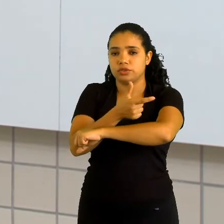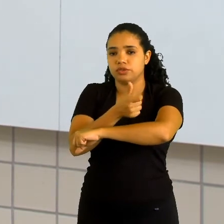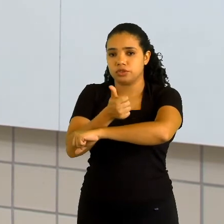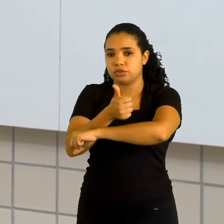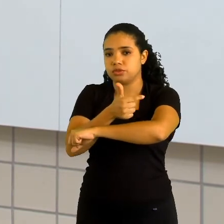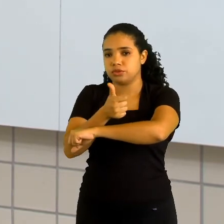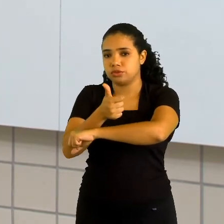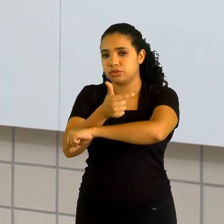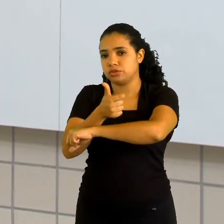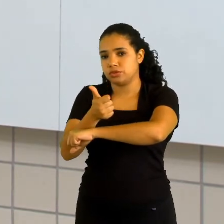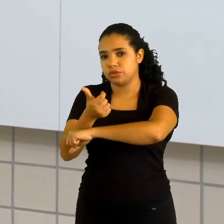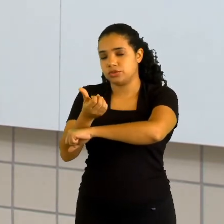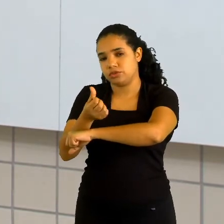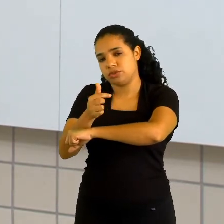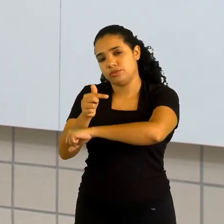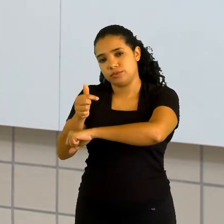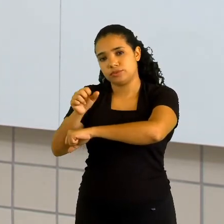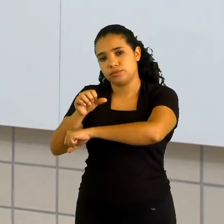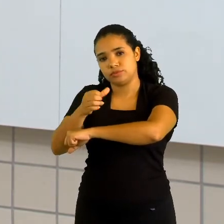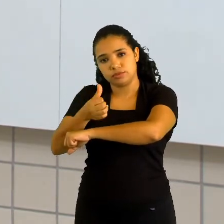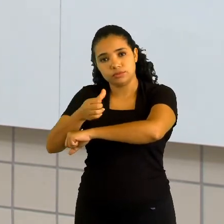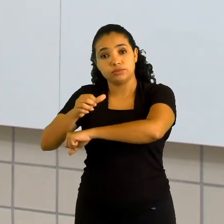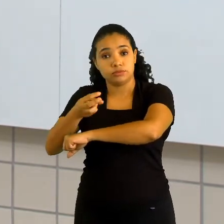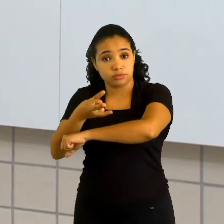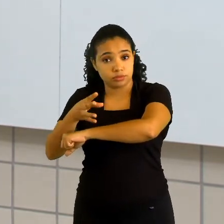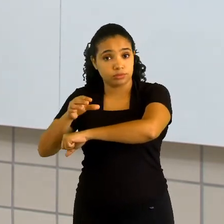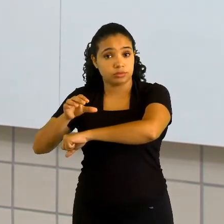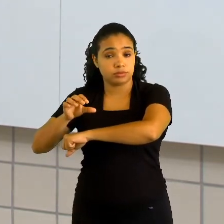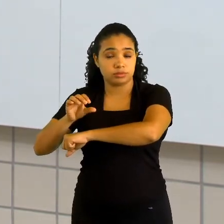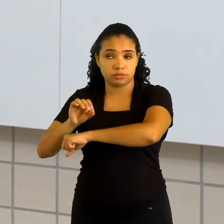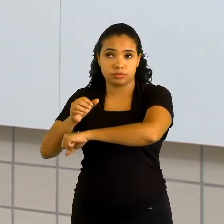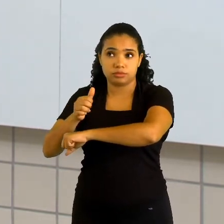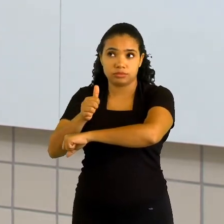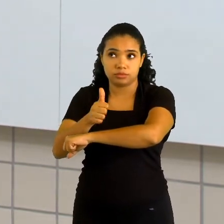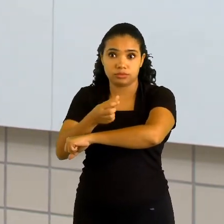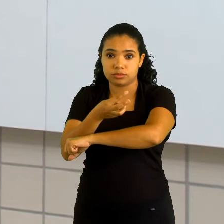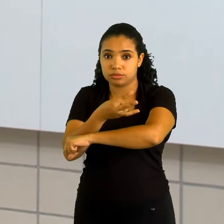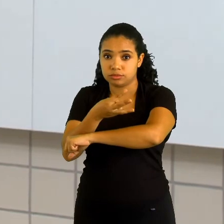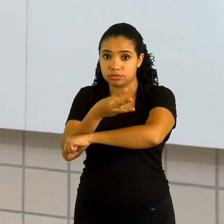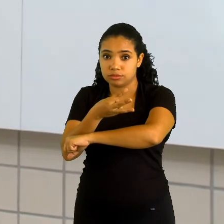25, 26, 27, 28, 29, 30, 31, 30 e